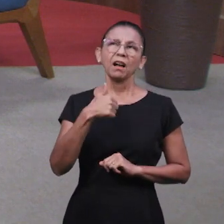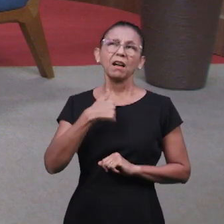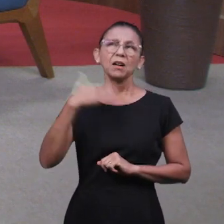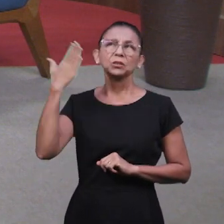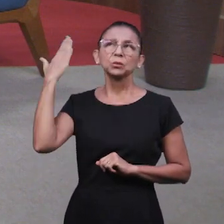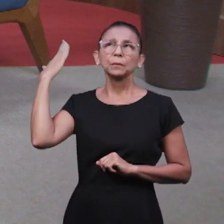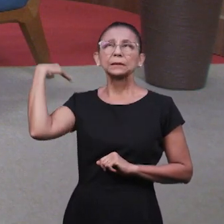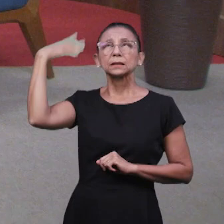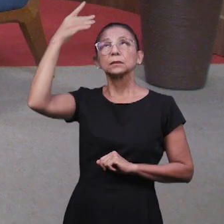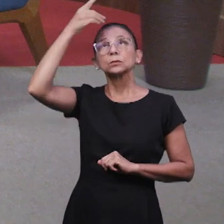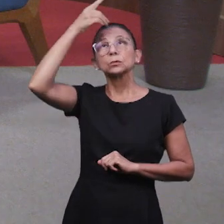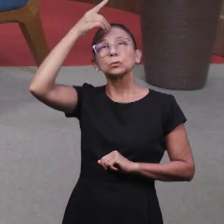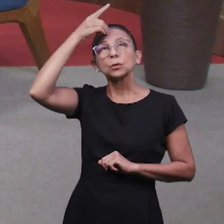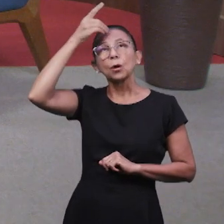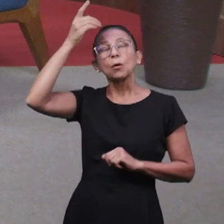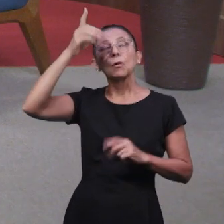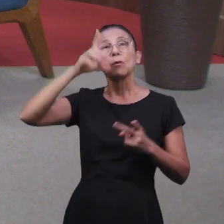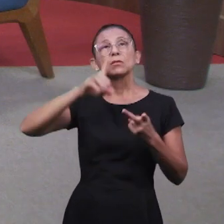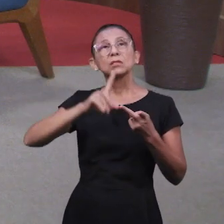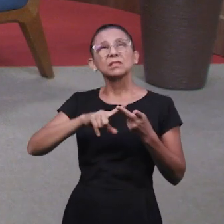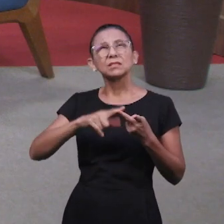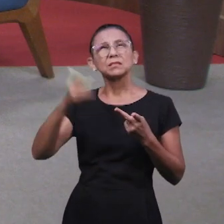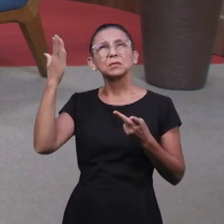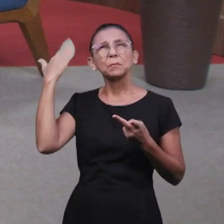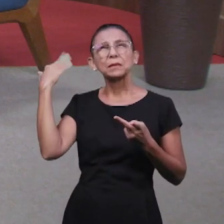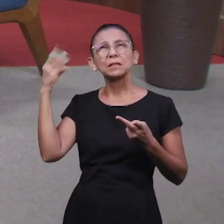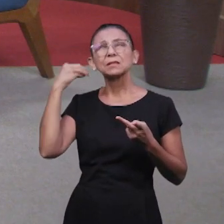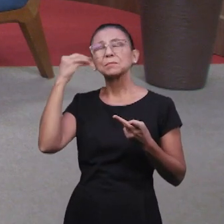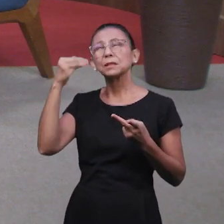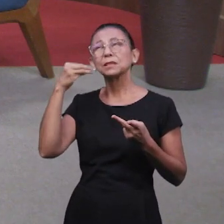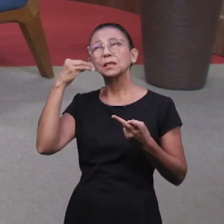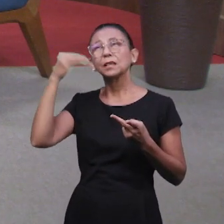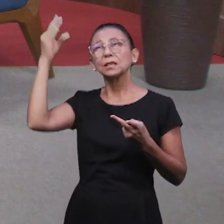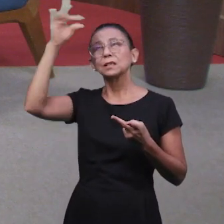dons espirituais, né? Eu já tive uma